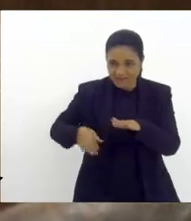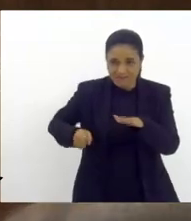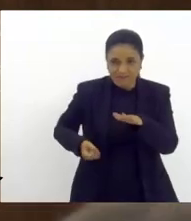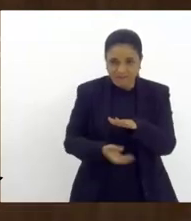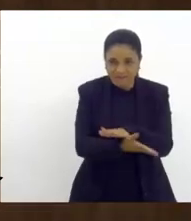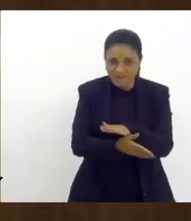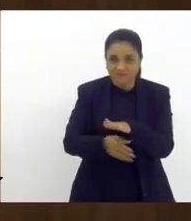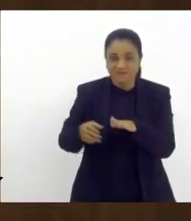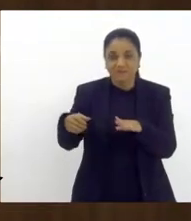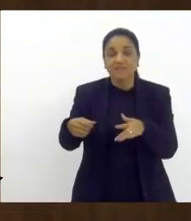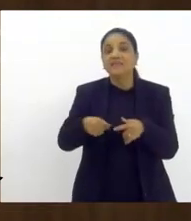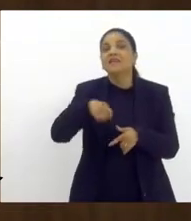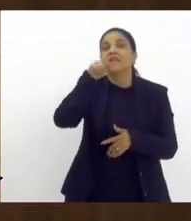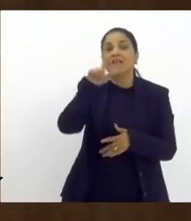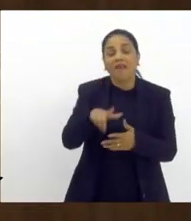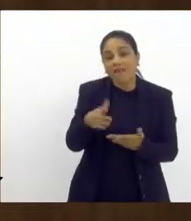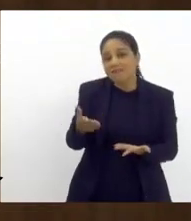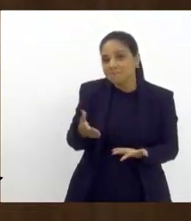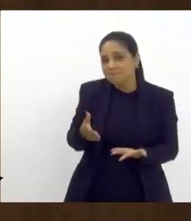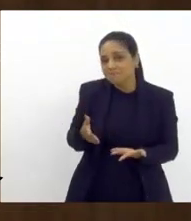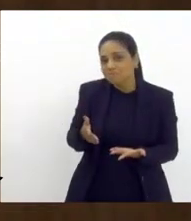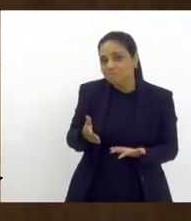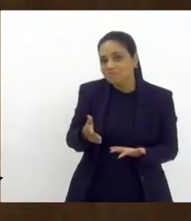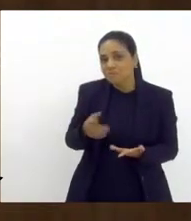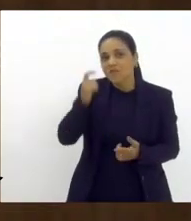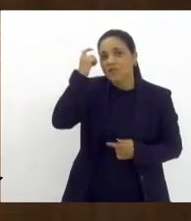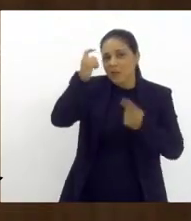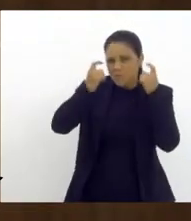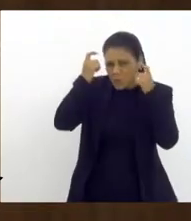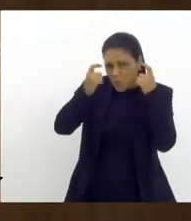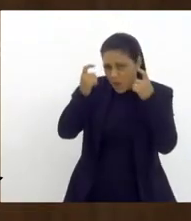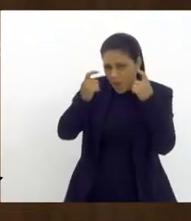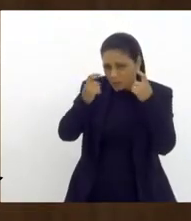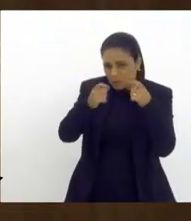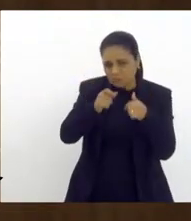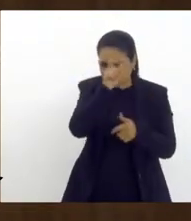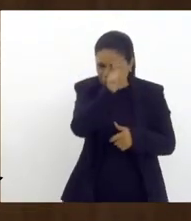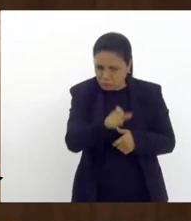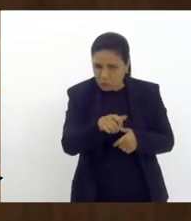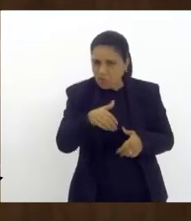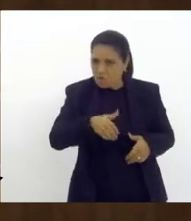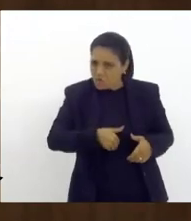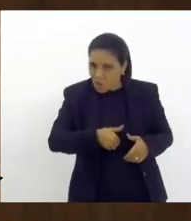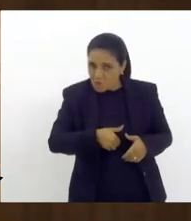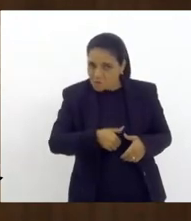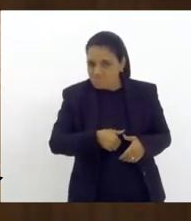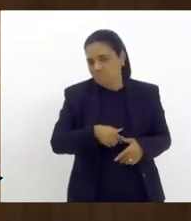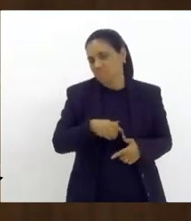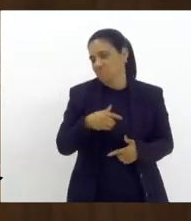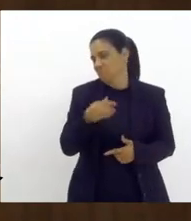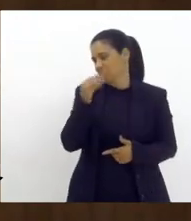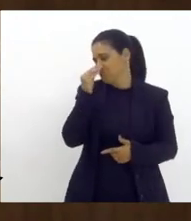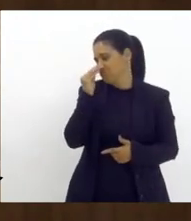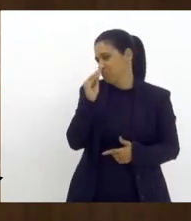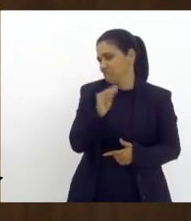quem pariu isso tá preocupado com quem está passando fome recentemente